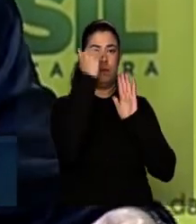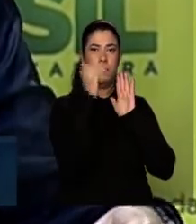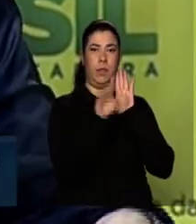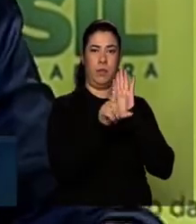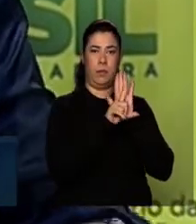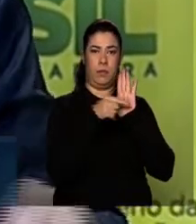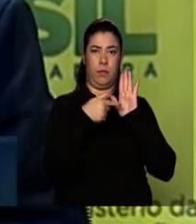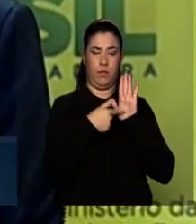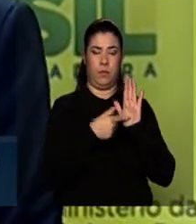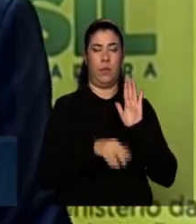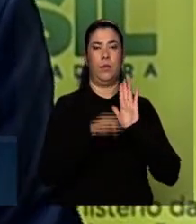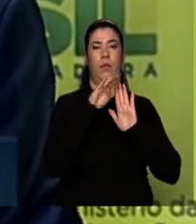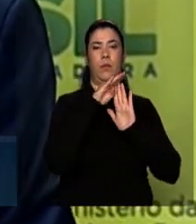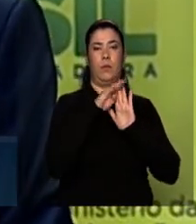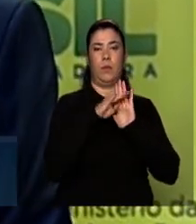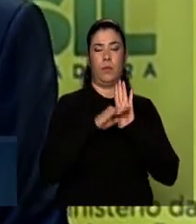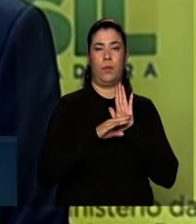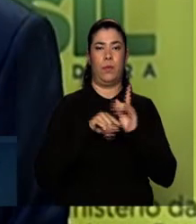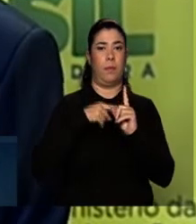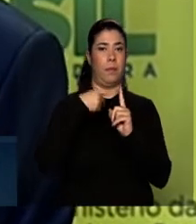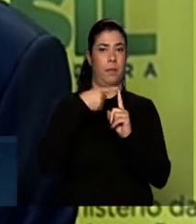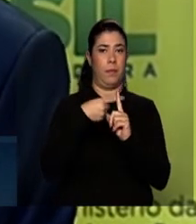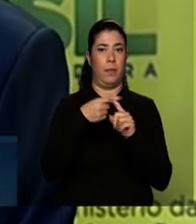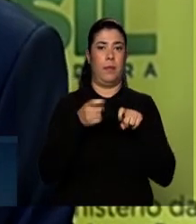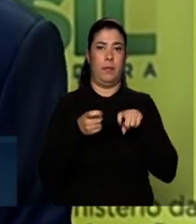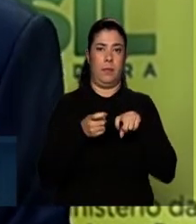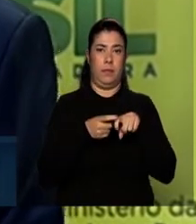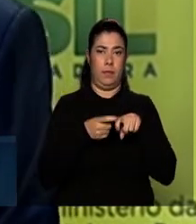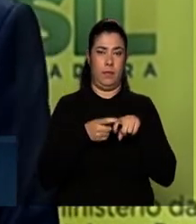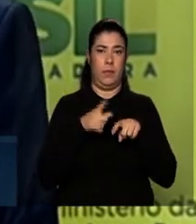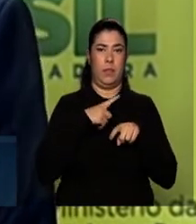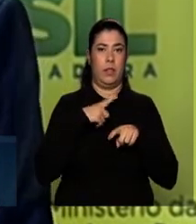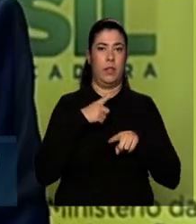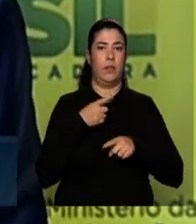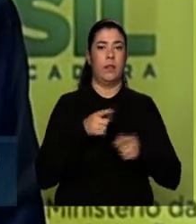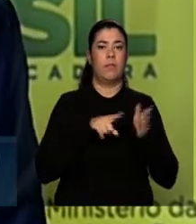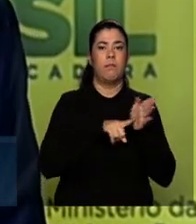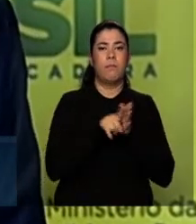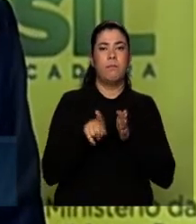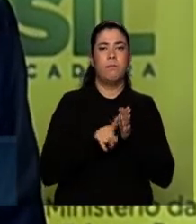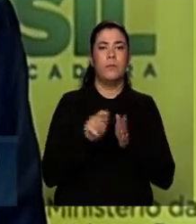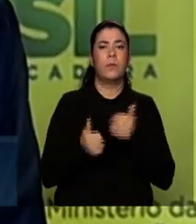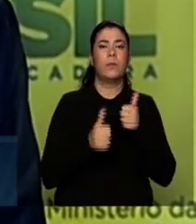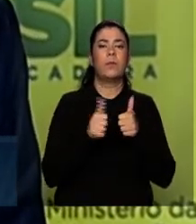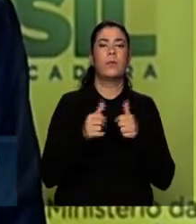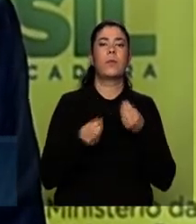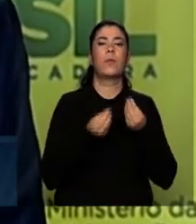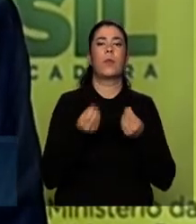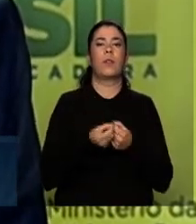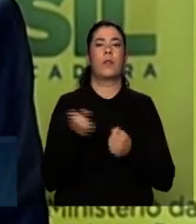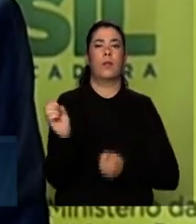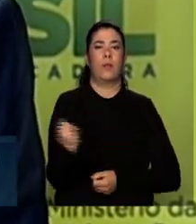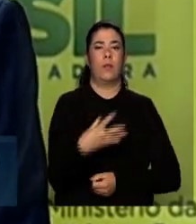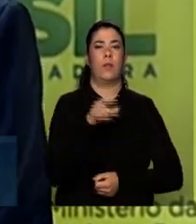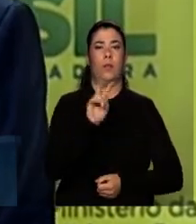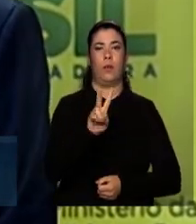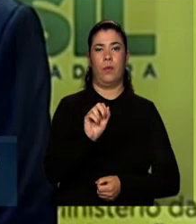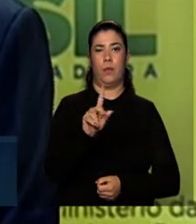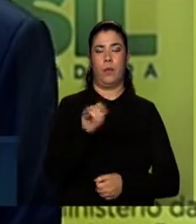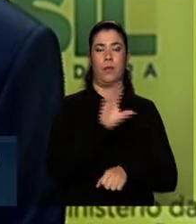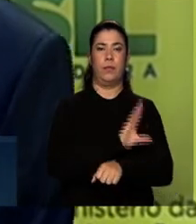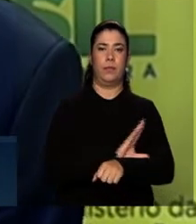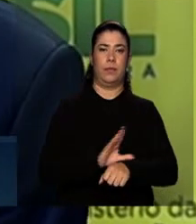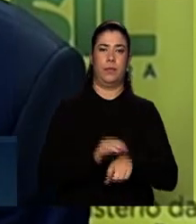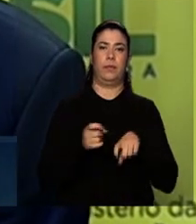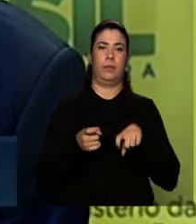Mais Médicos, pudesse fazer uma mudança substantiva na orientação da abertura das novas vagas de medicina. E é isso